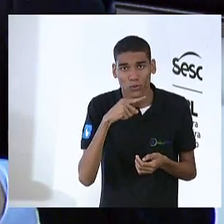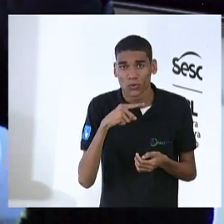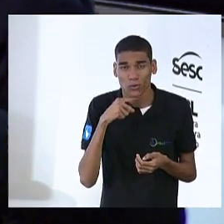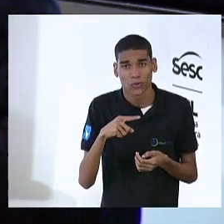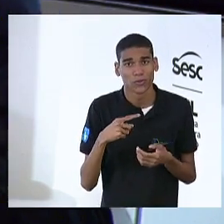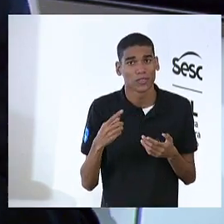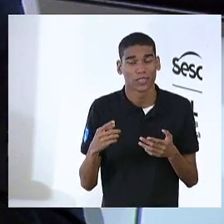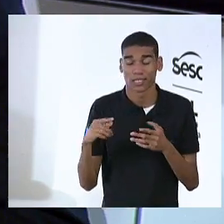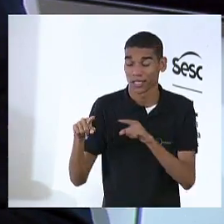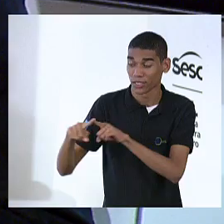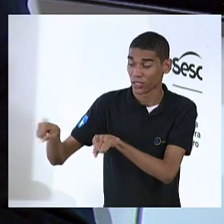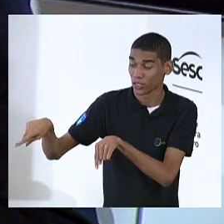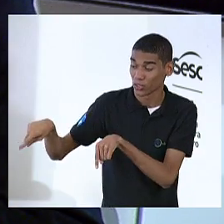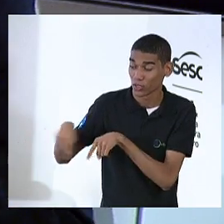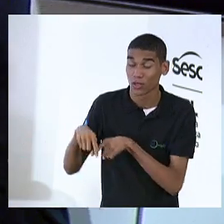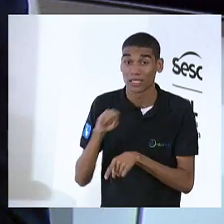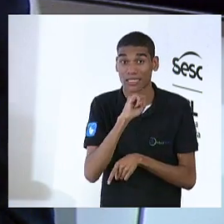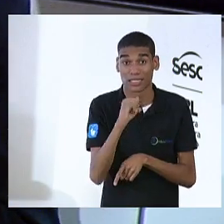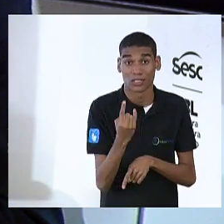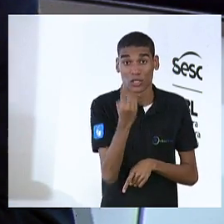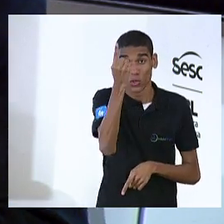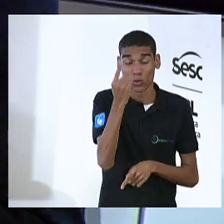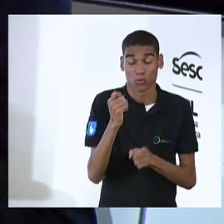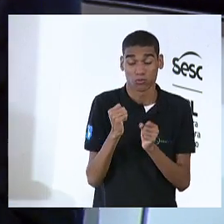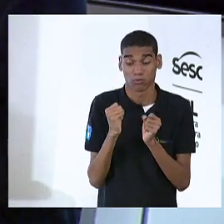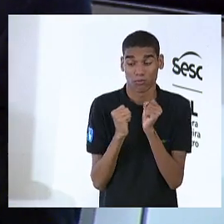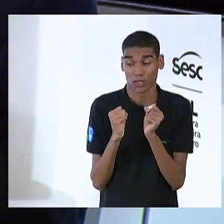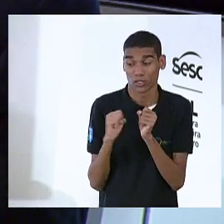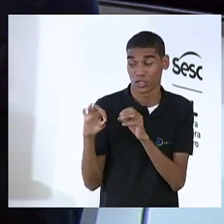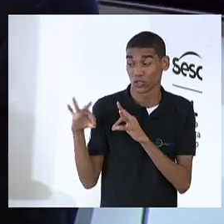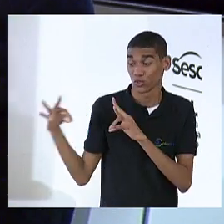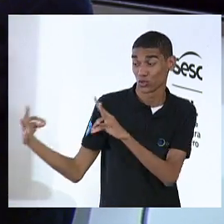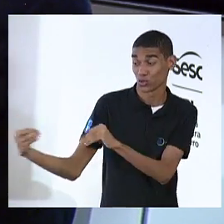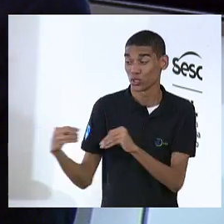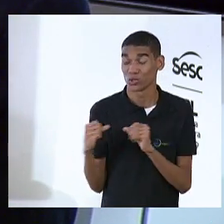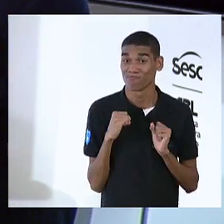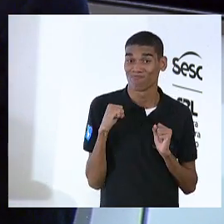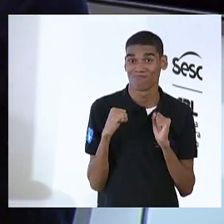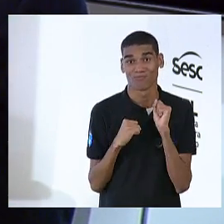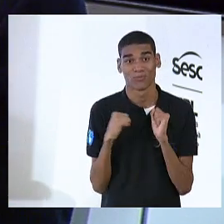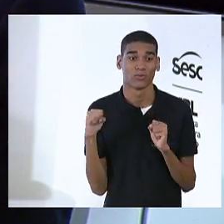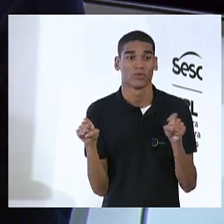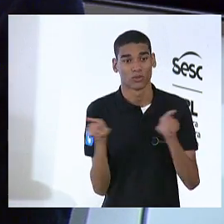quartinho inteiro precisa se mexer. Já viram o trabalho? Vamos tentar passar.